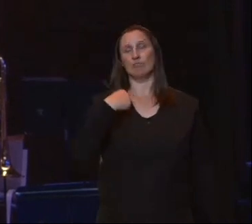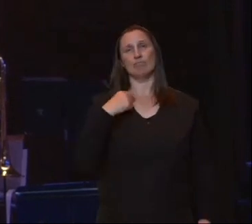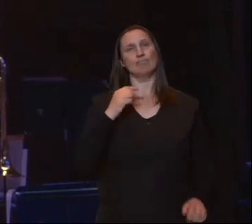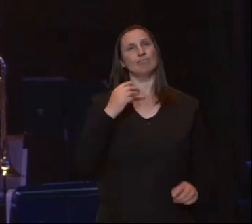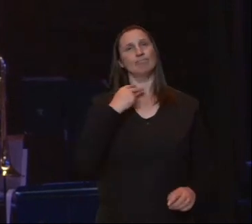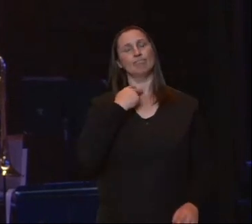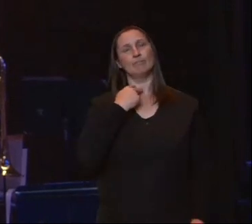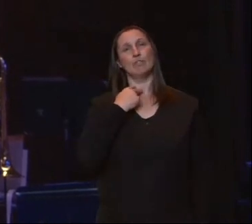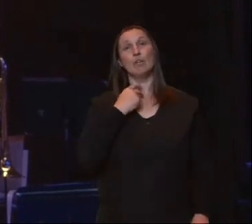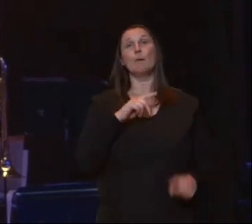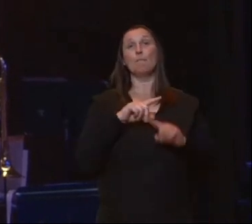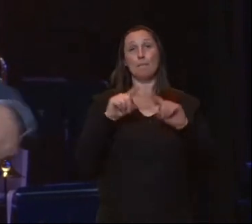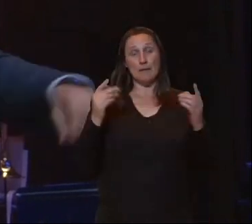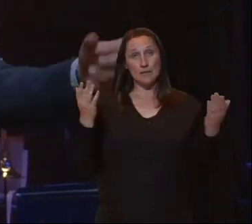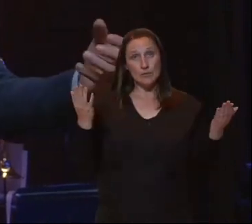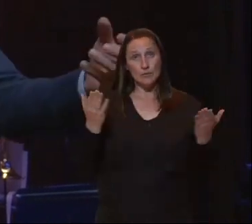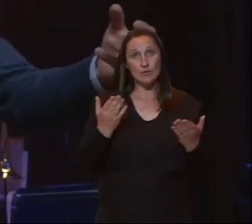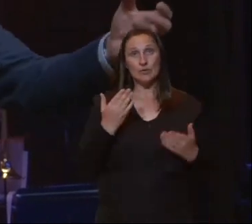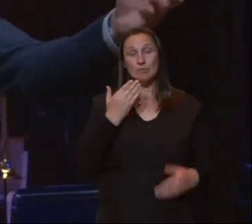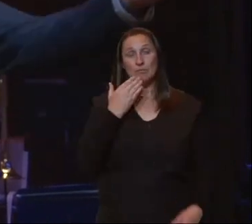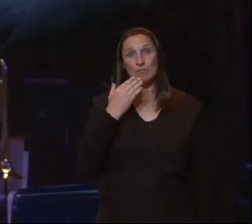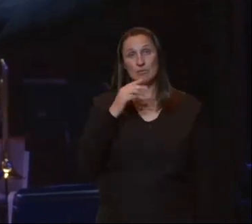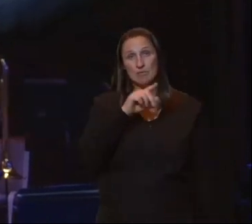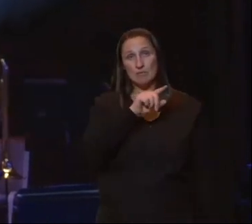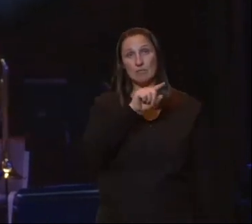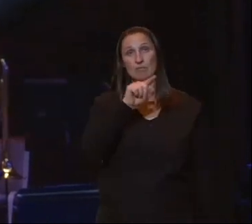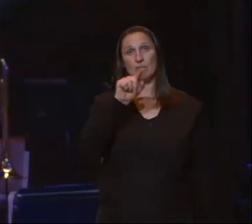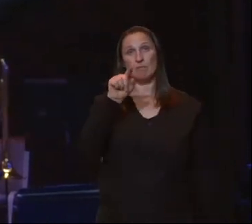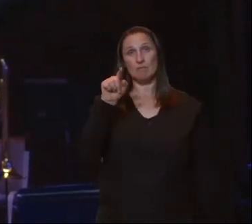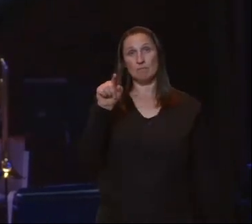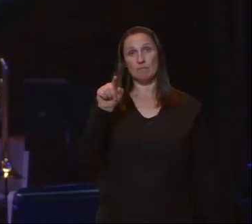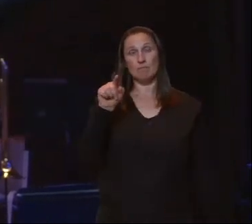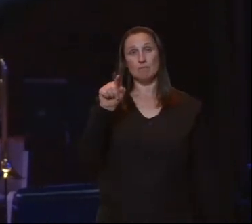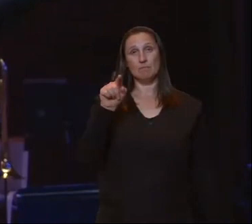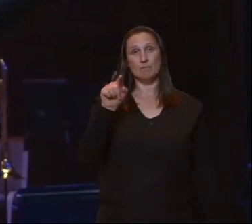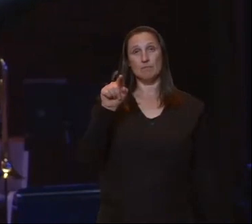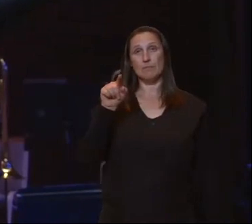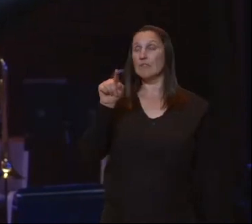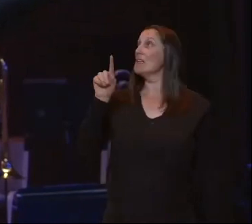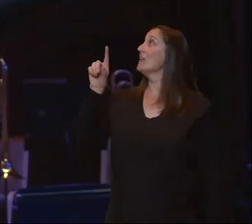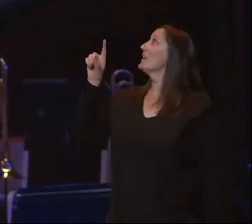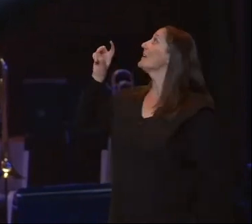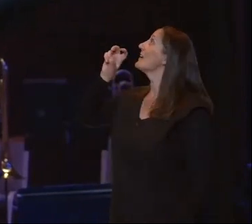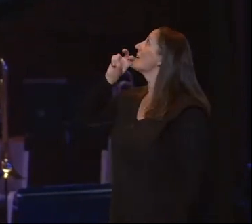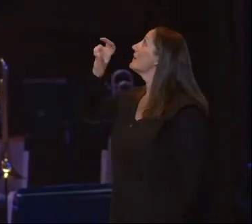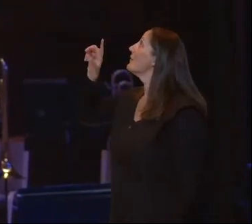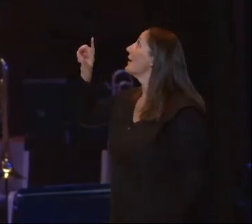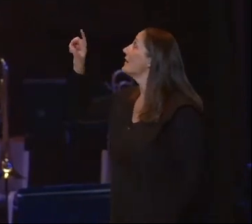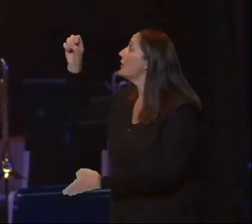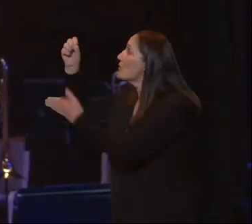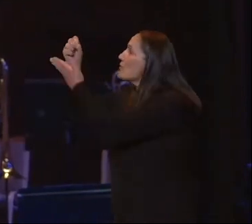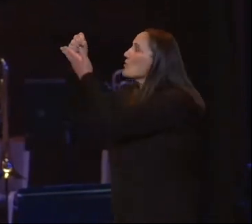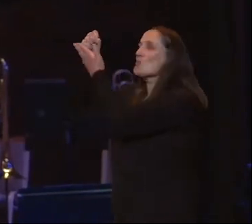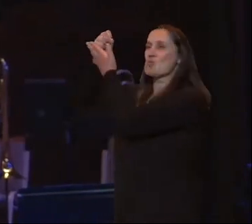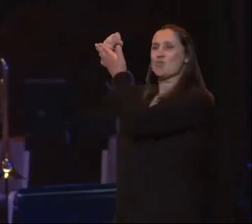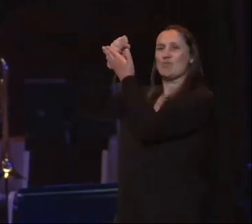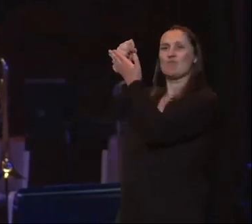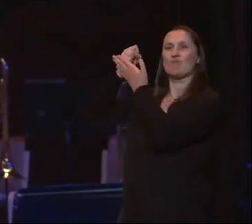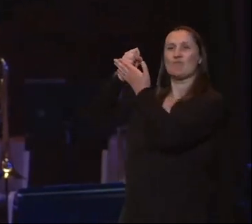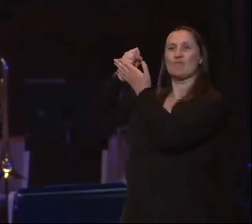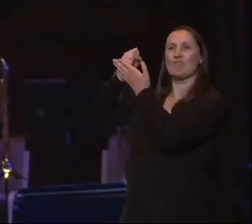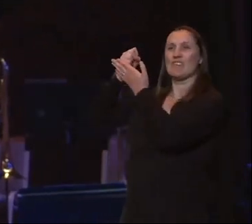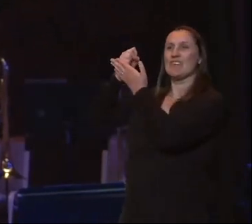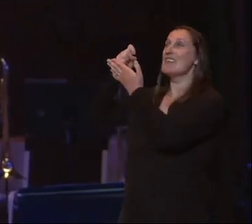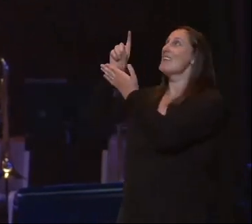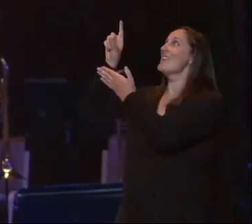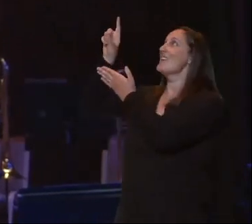Hoje eu queria te convidar a pedir o socorro de Deus. Ele pode estender as mãos